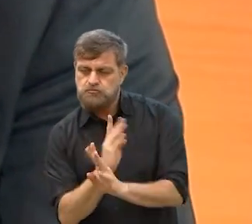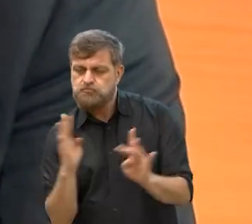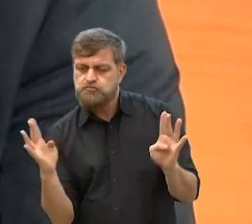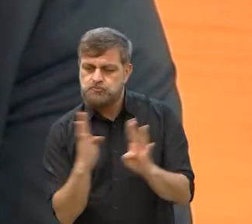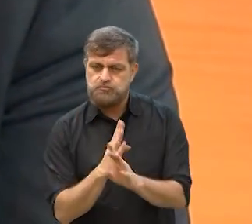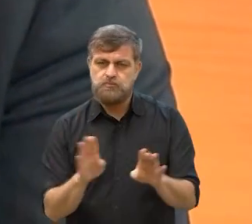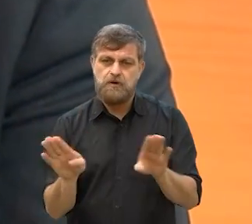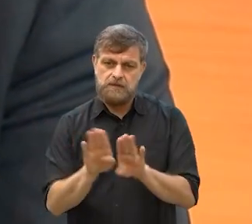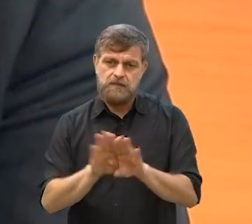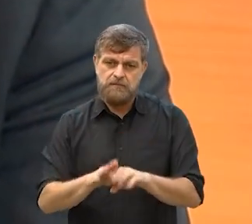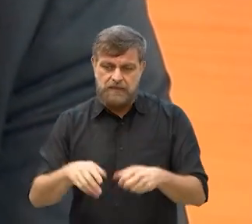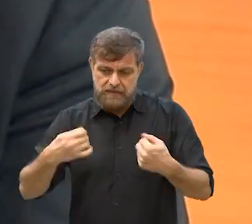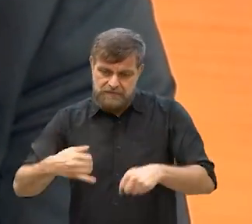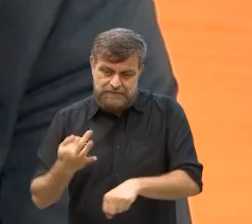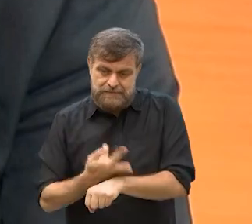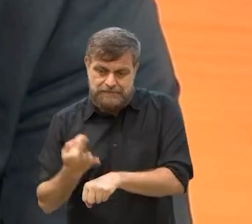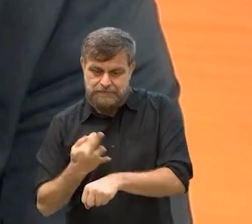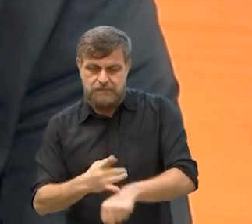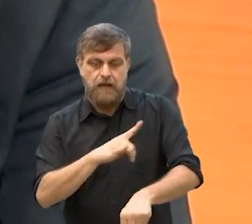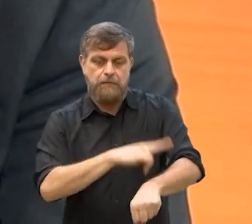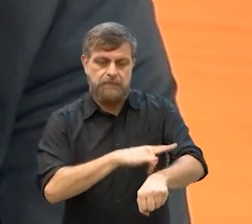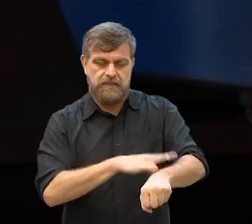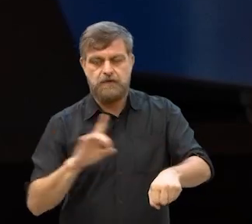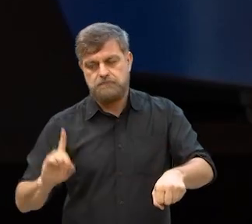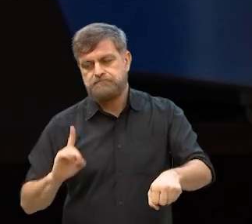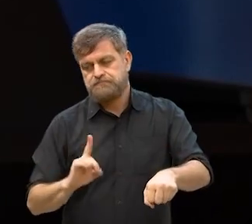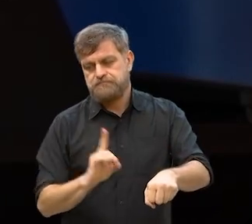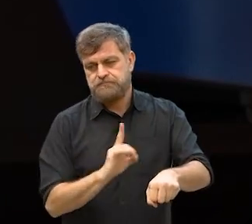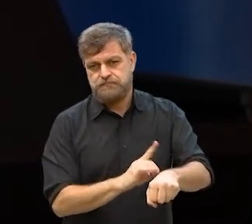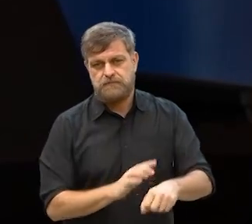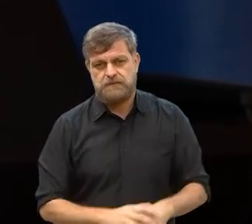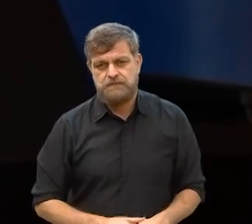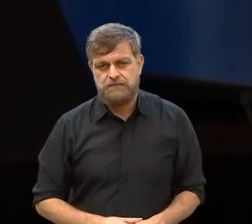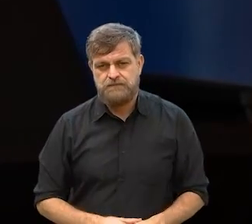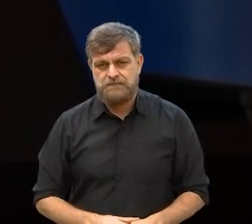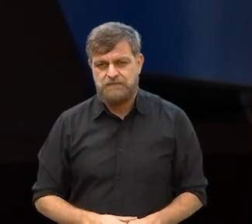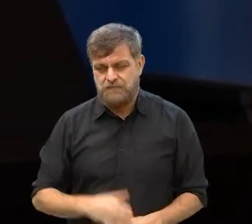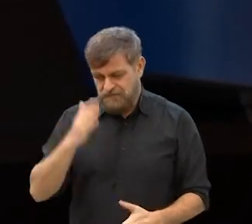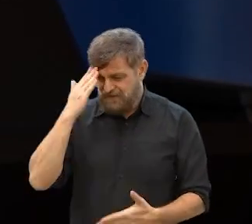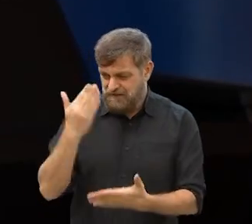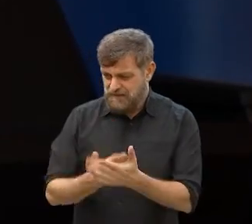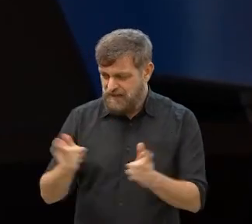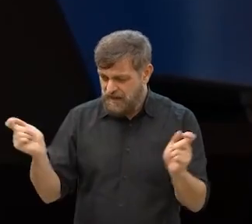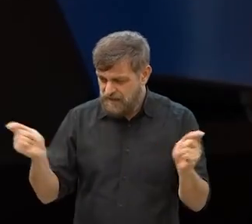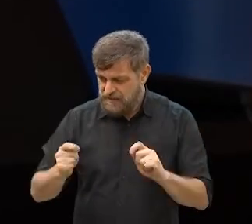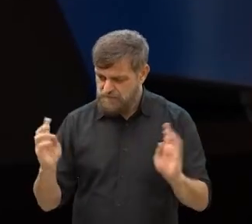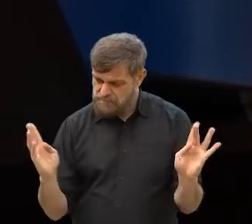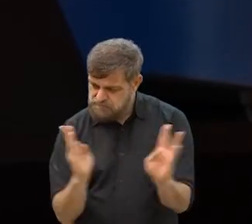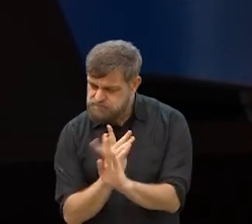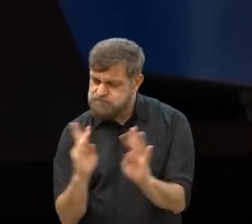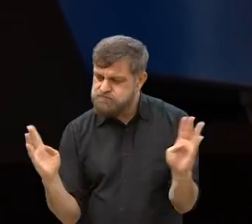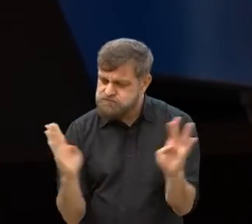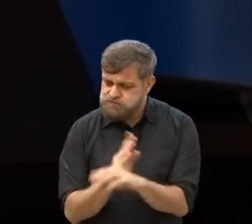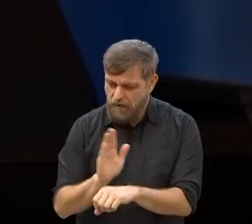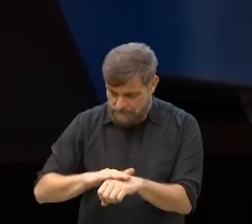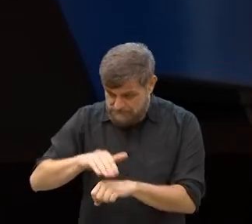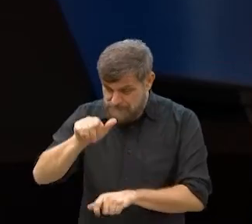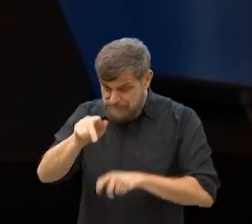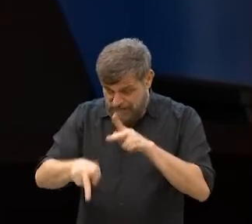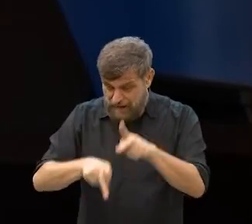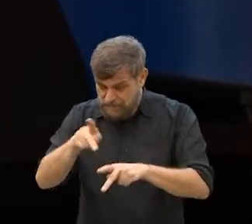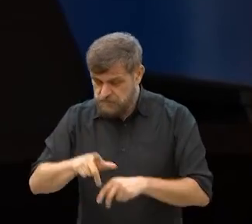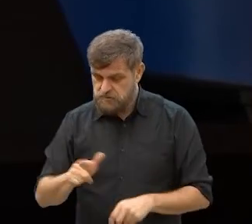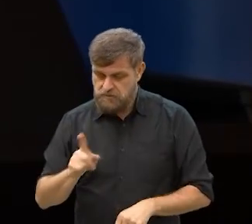que pode, numa eventual necessidade, fazer uso também. Com isso, o senhor acredita até que pode aumentar o fluxo ali de pessoas na feira? Ficar